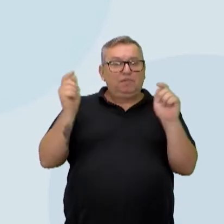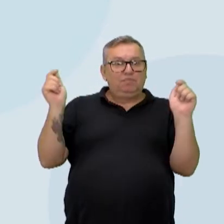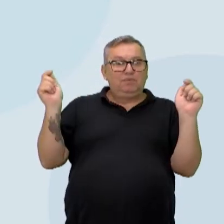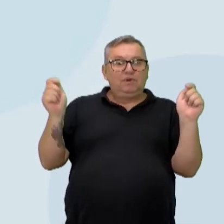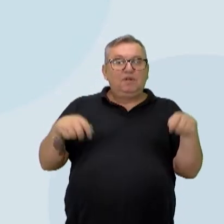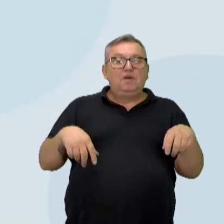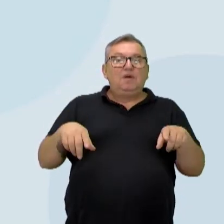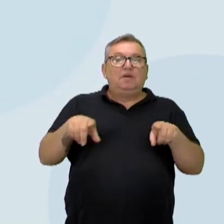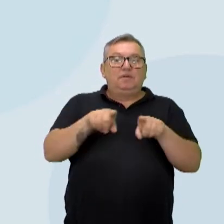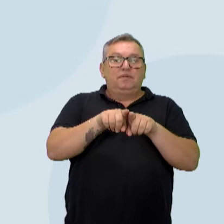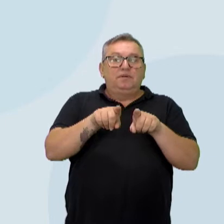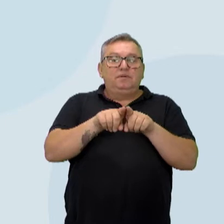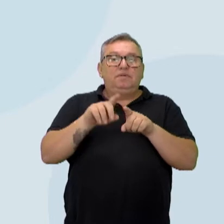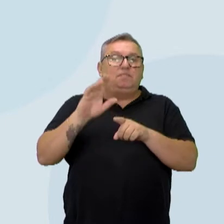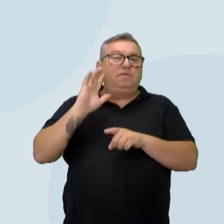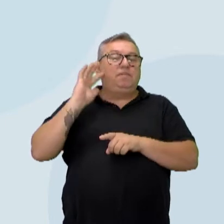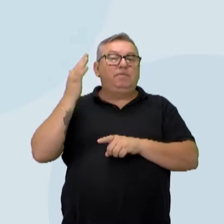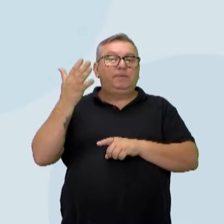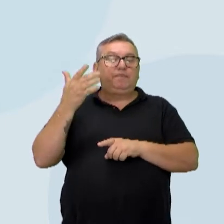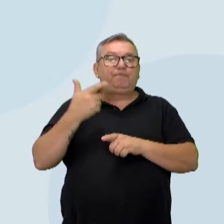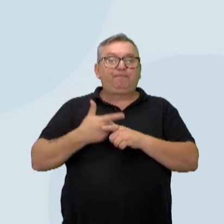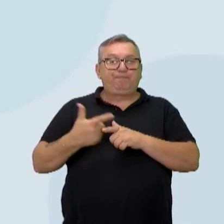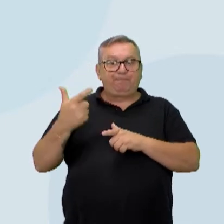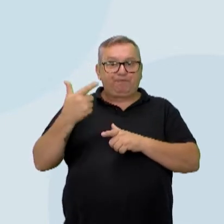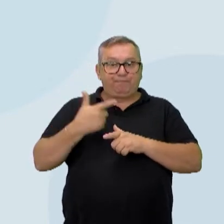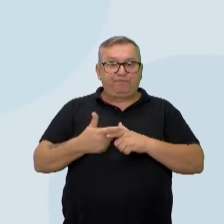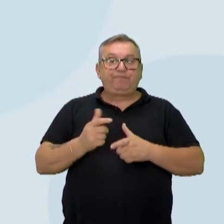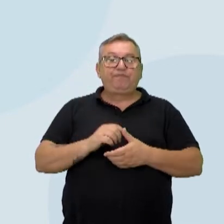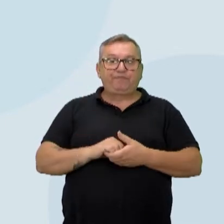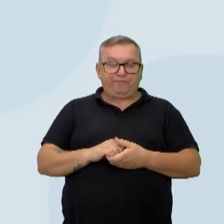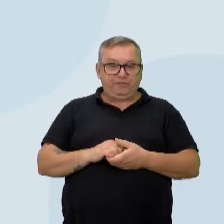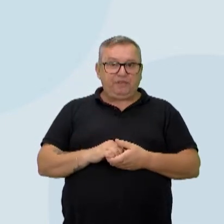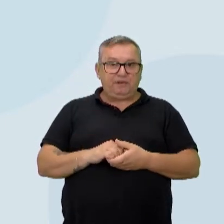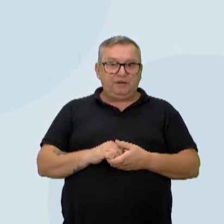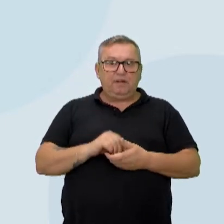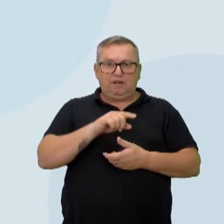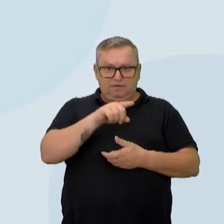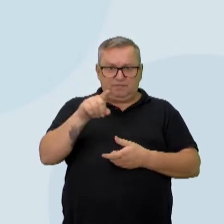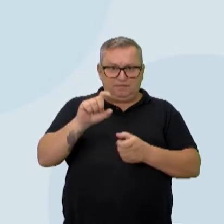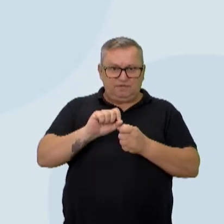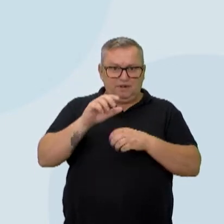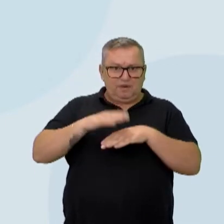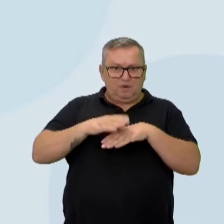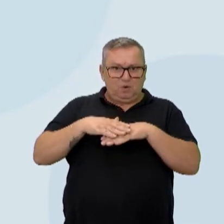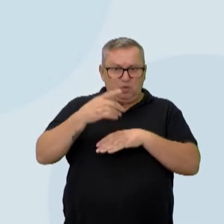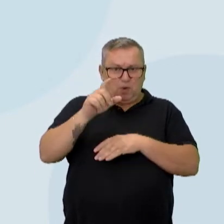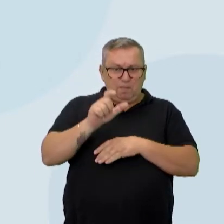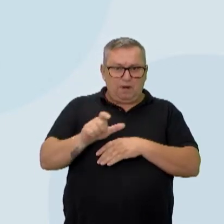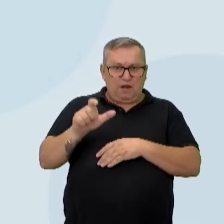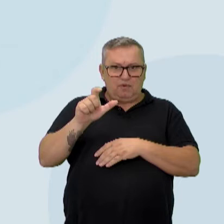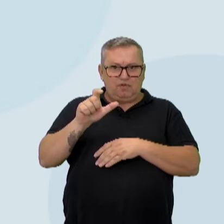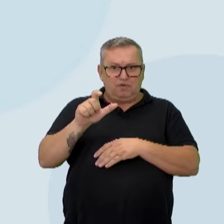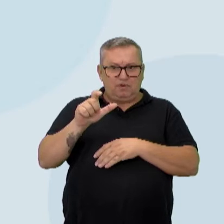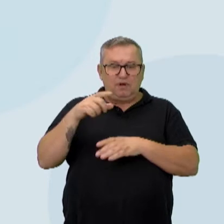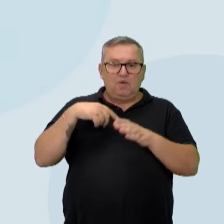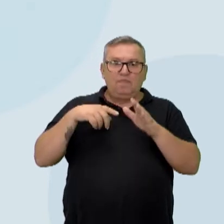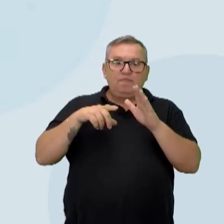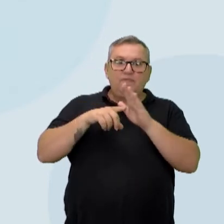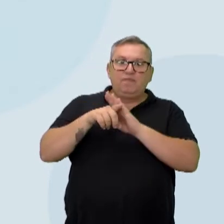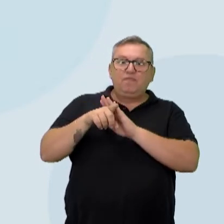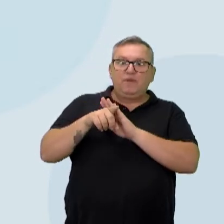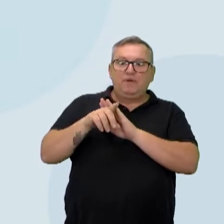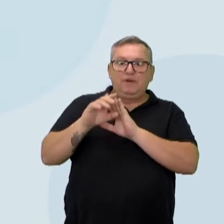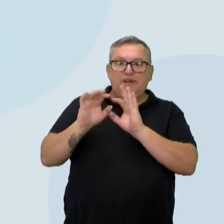possibilidade de se resolver o problema? Eu, como cidadão, já estou fazendo a minha parte. E você está fazendo a sua? Então, aqui é um questionamento e